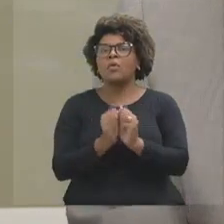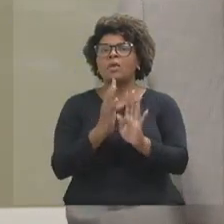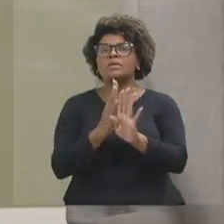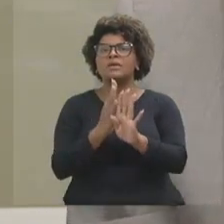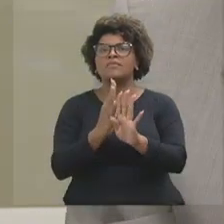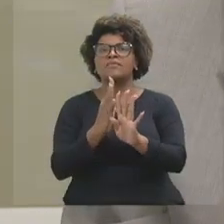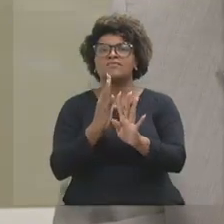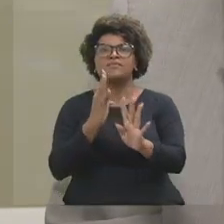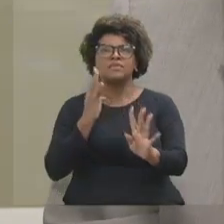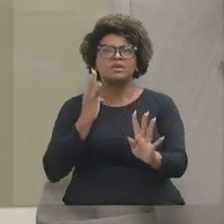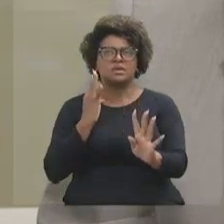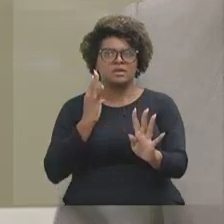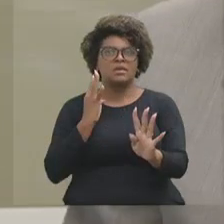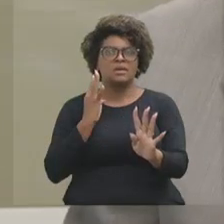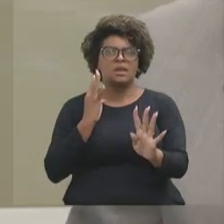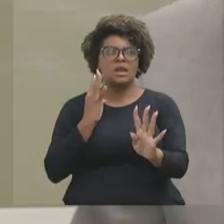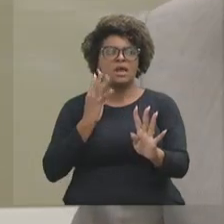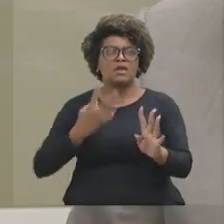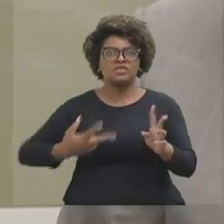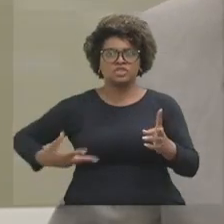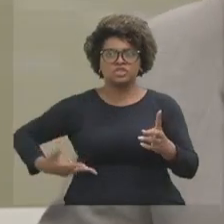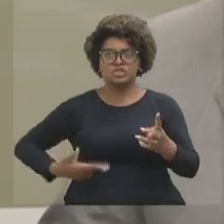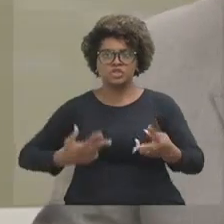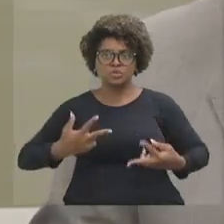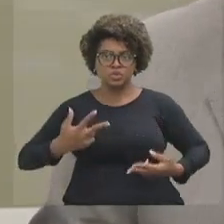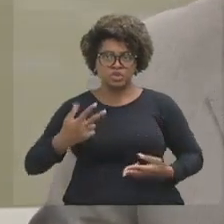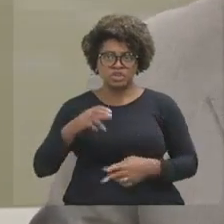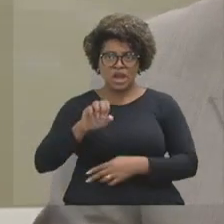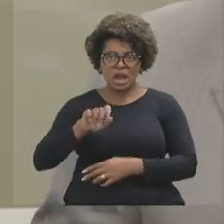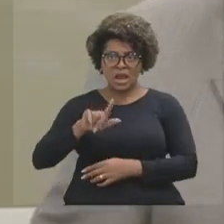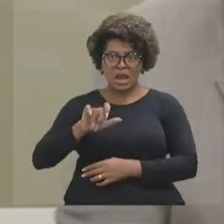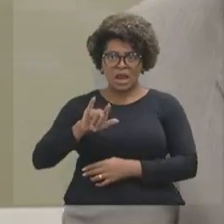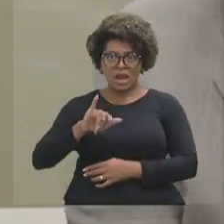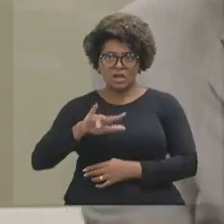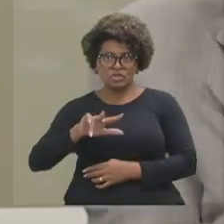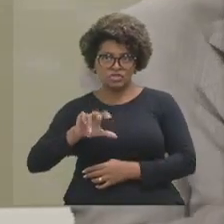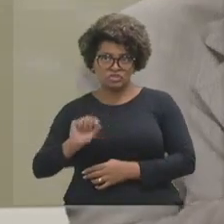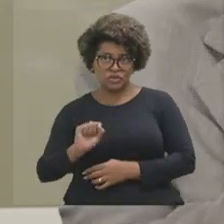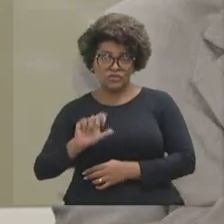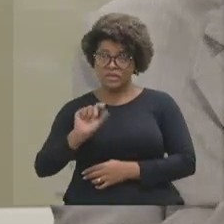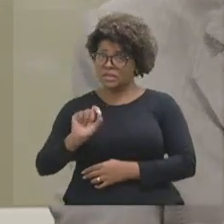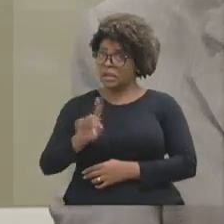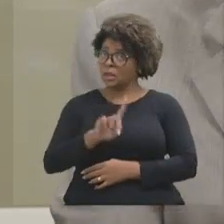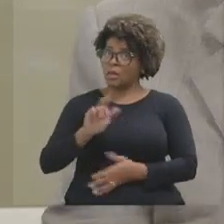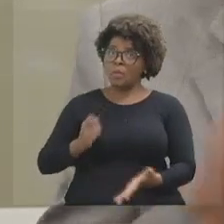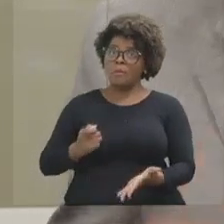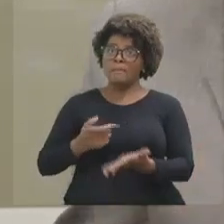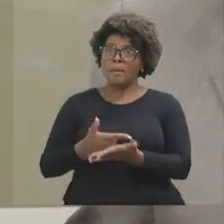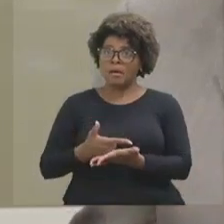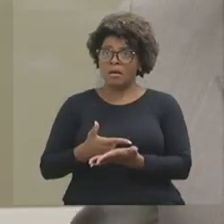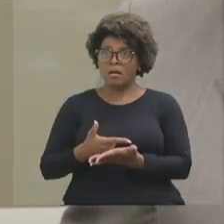filas de cirurgias eletivas que não são pagas infelizmente